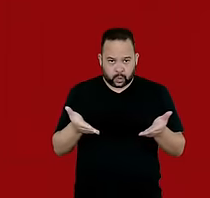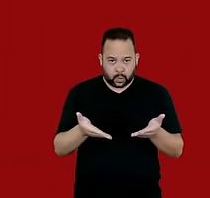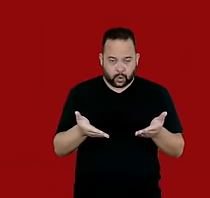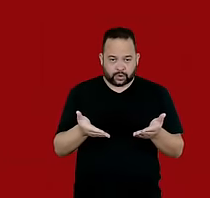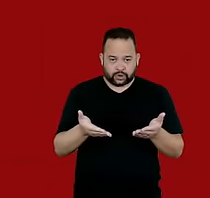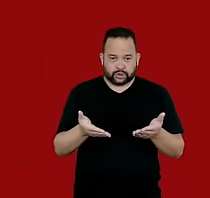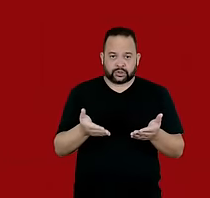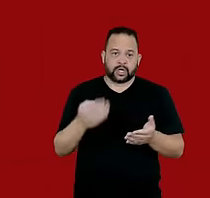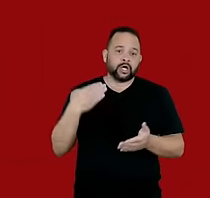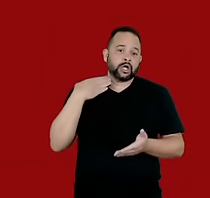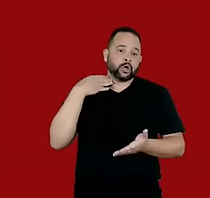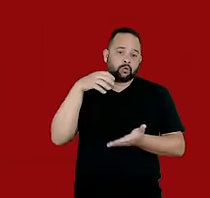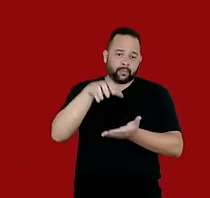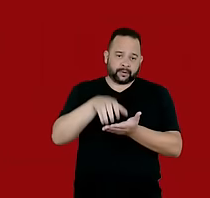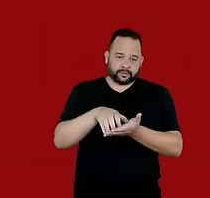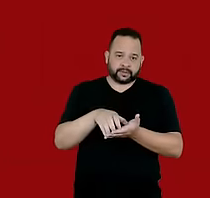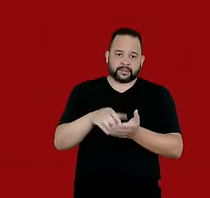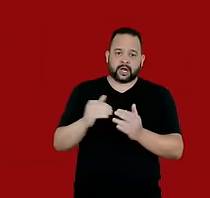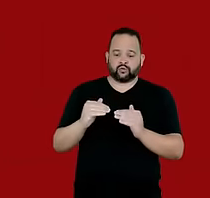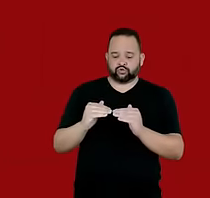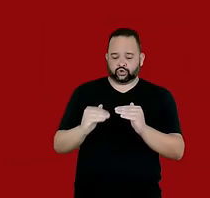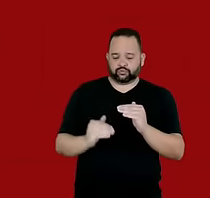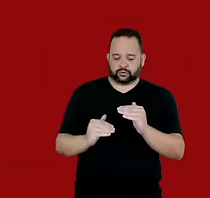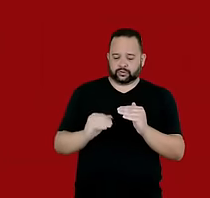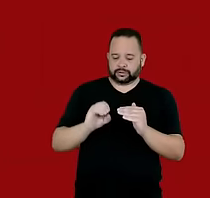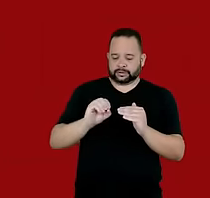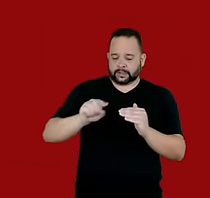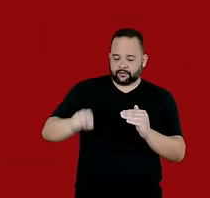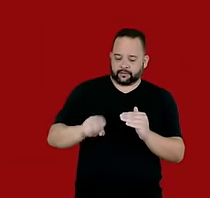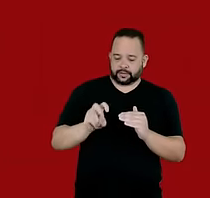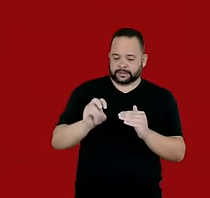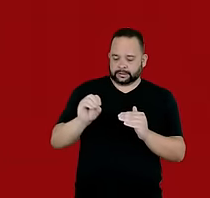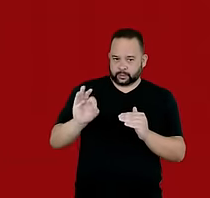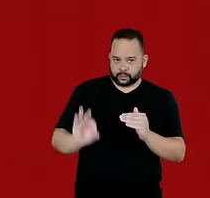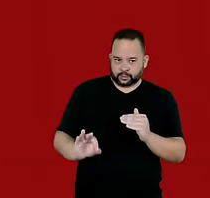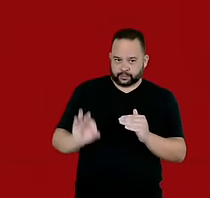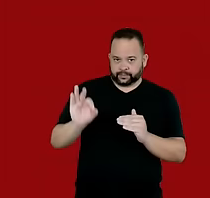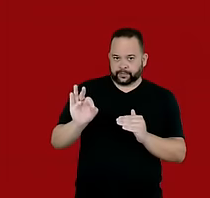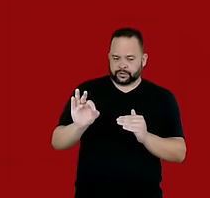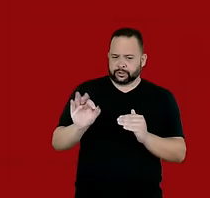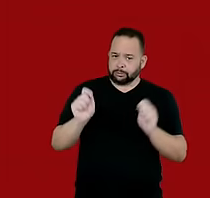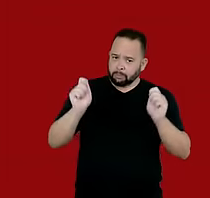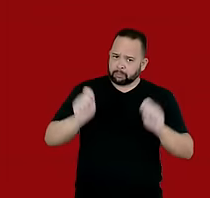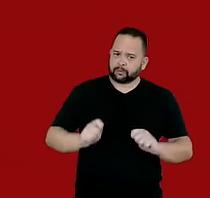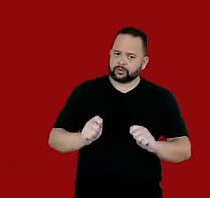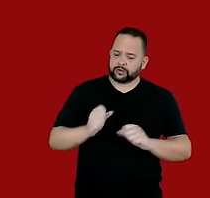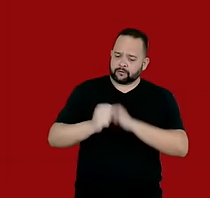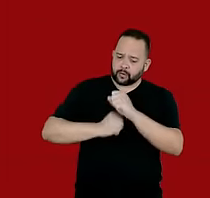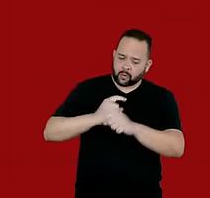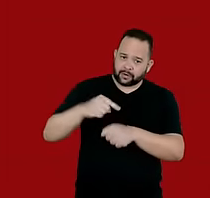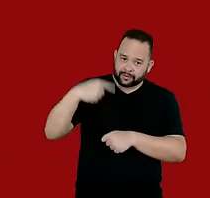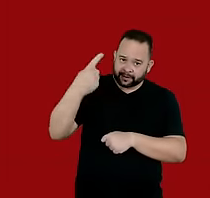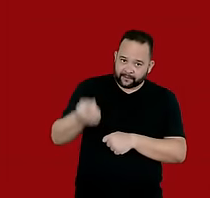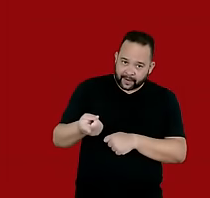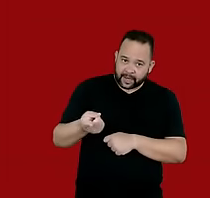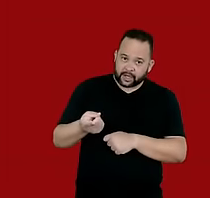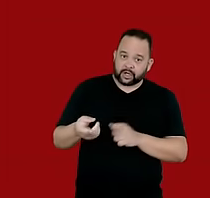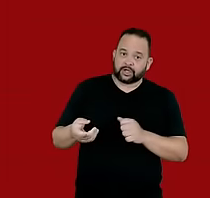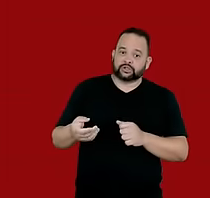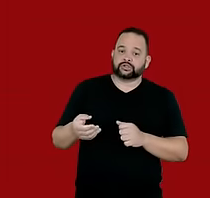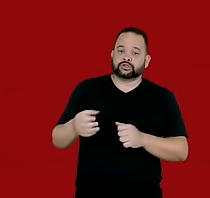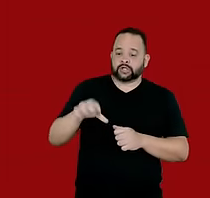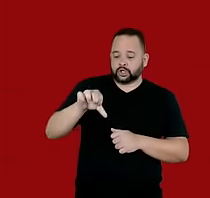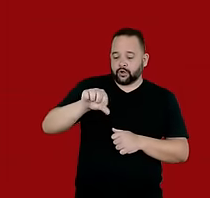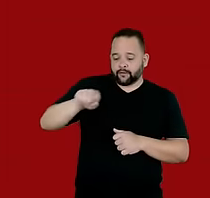mais meio mas a gente mais a gente já olha pro ano que vem para 9,5 e para 25 8,5 então repara que a gente